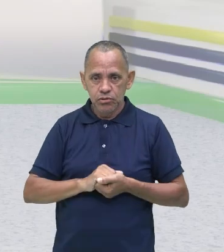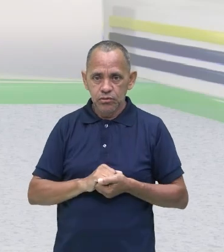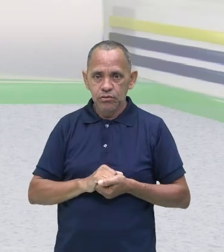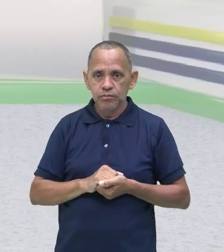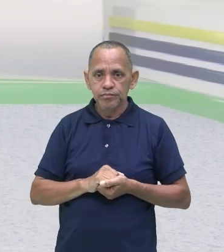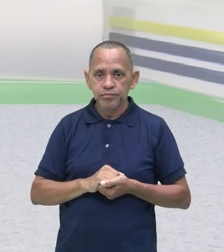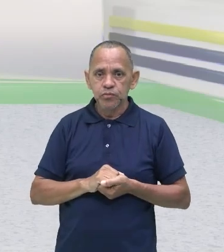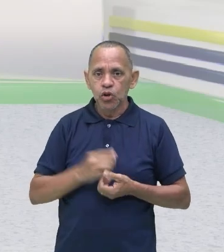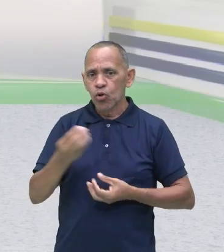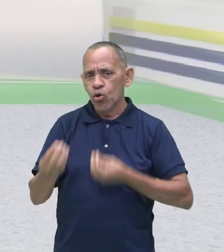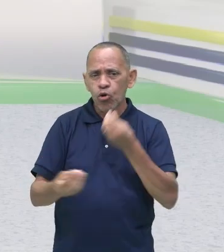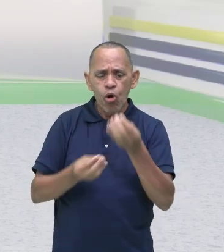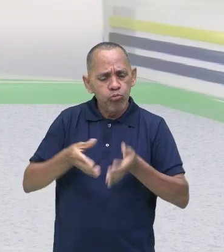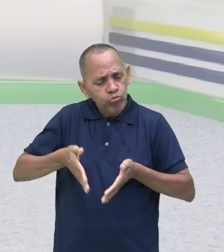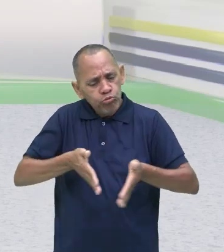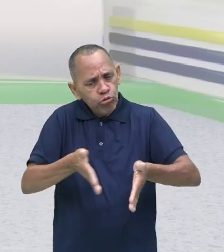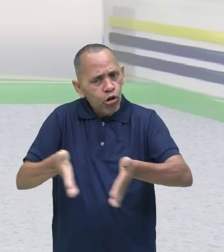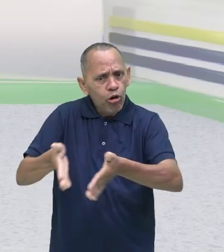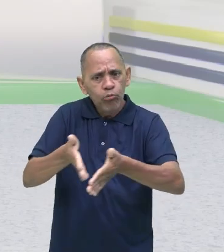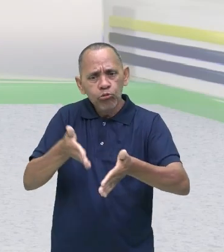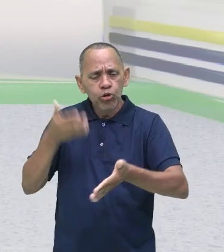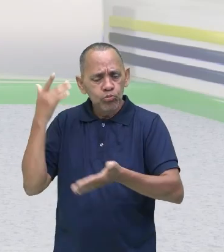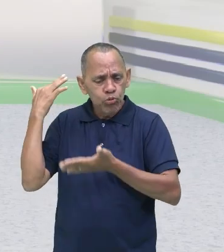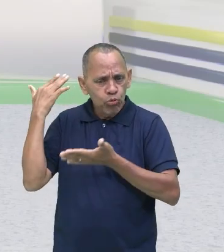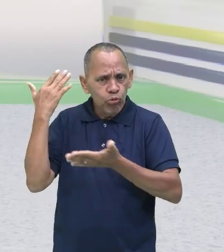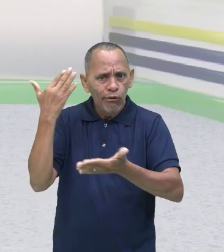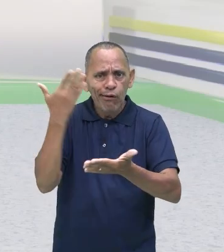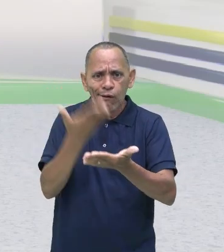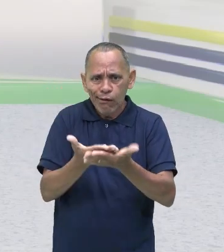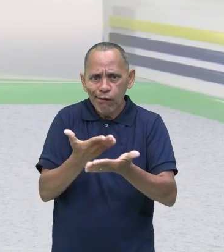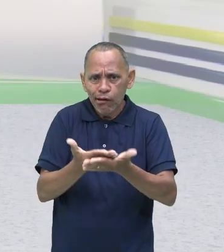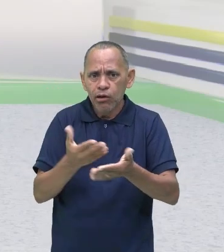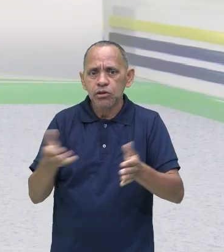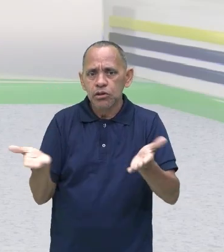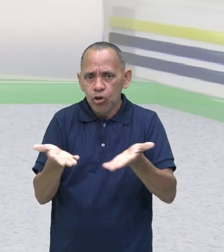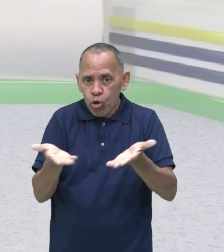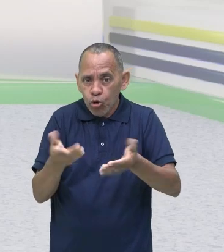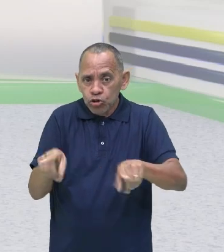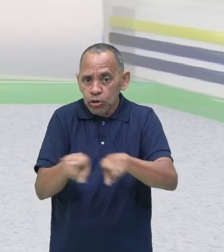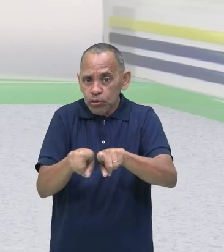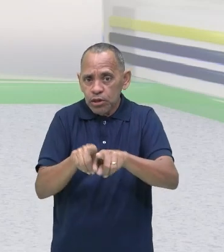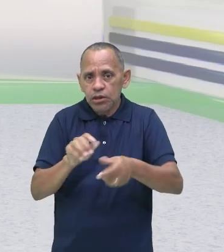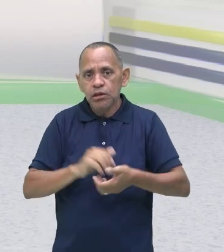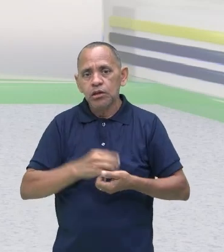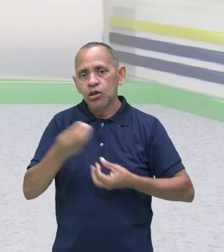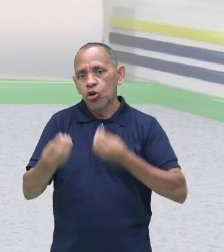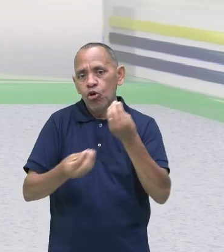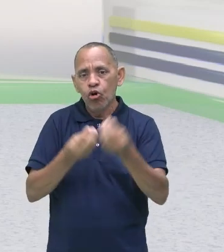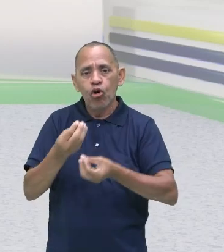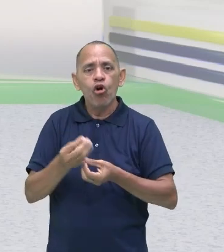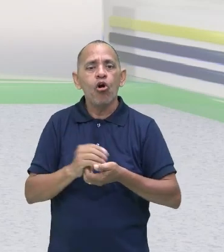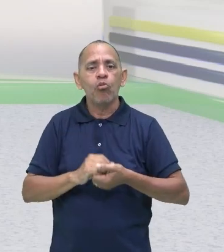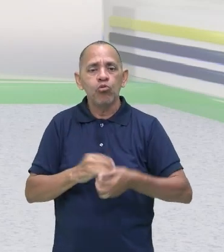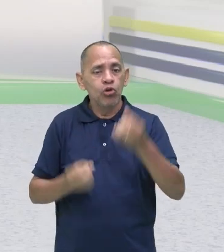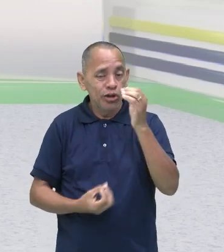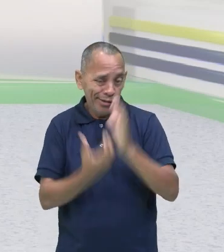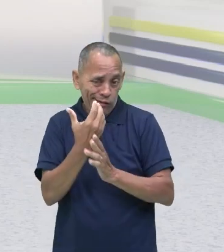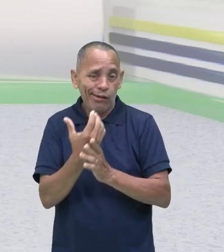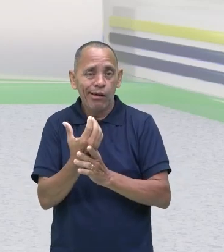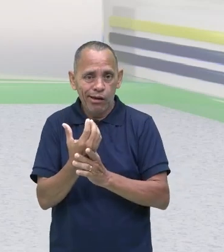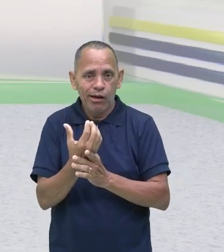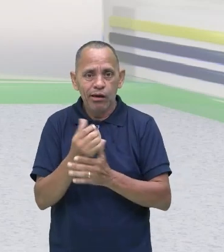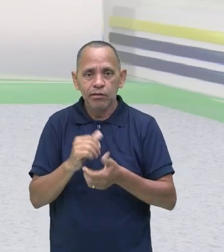que me trouxeram até aqui. E agora, com a recomposição, nós vamos traçar um novo caminho, professora Kaelen.